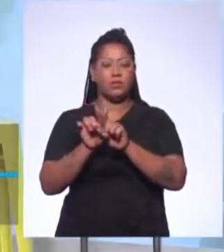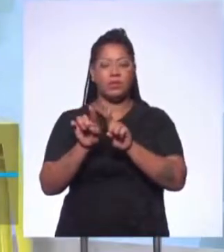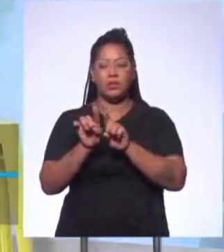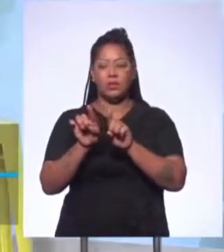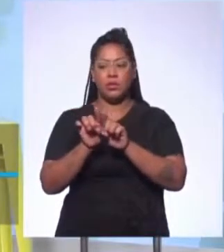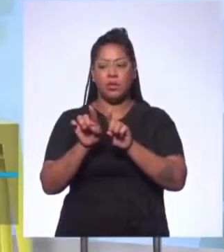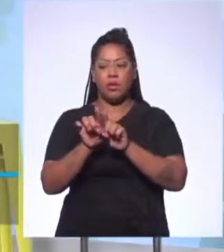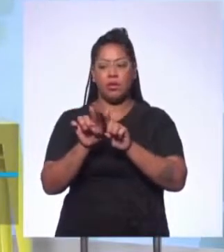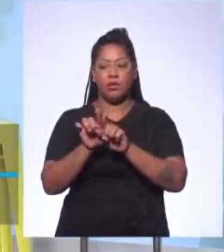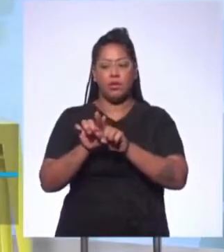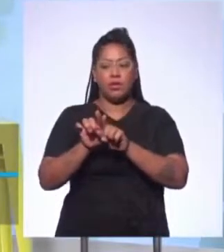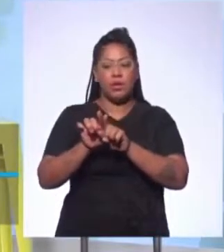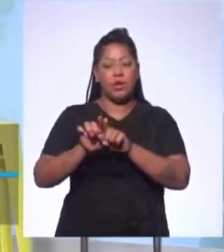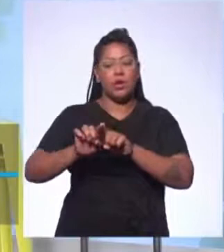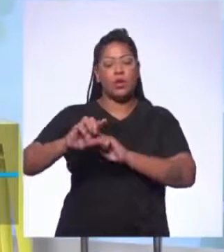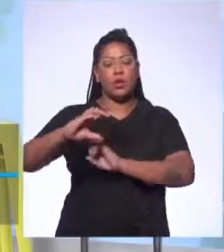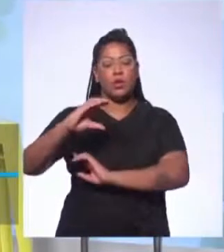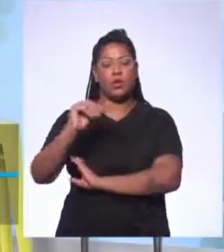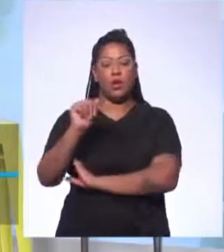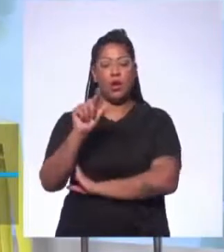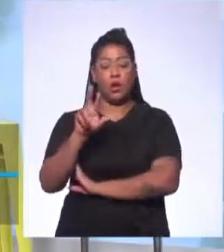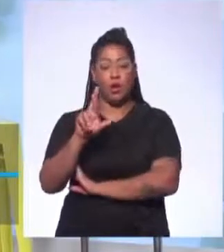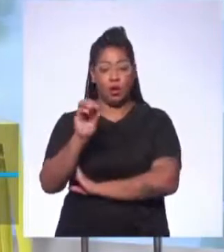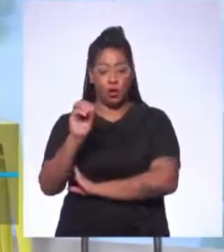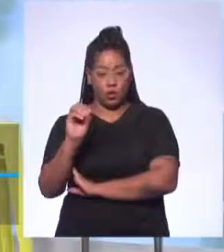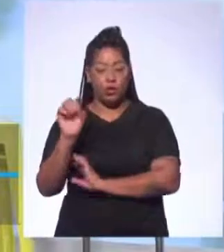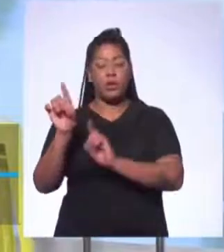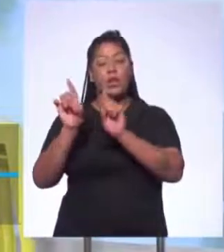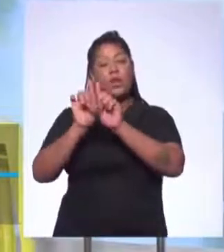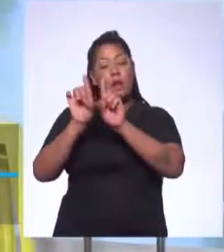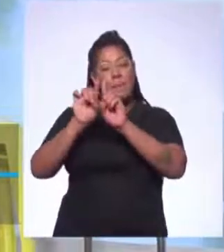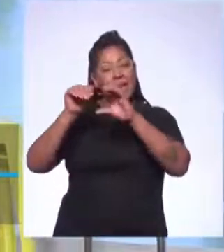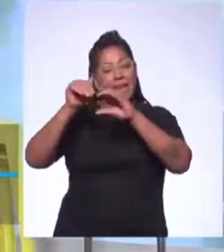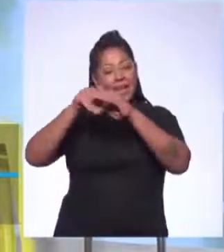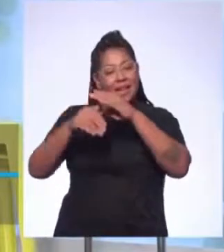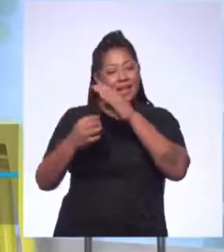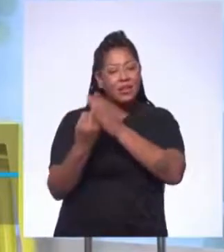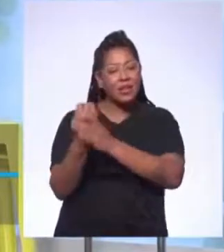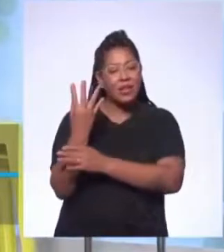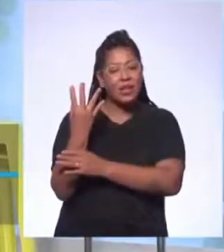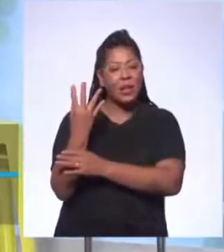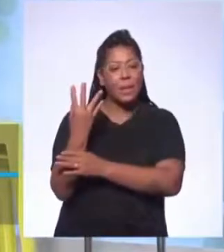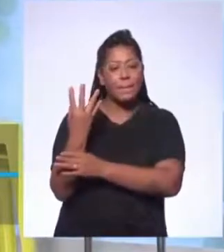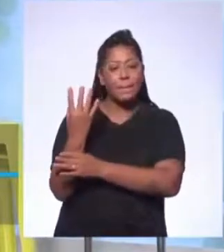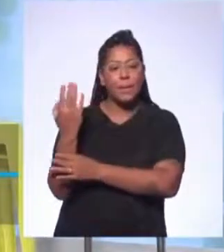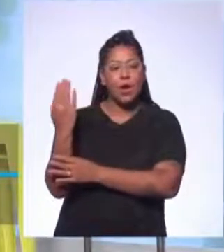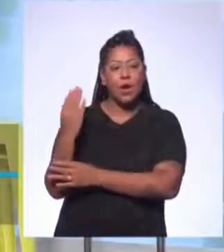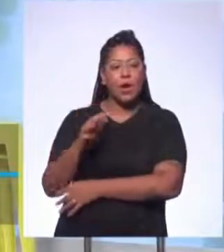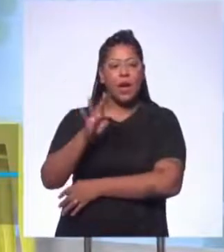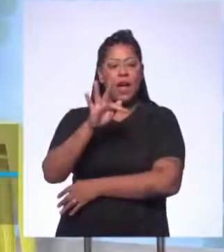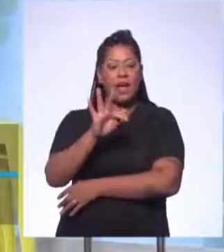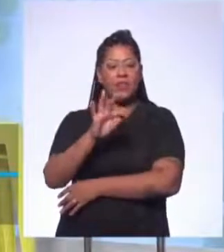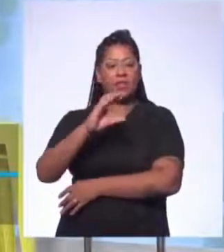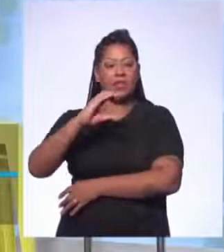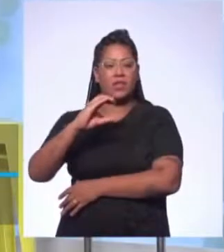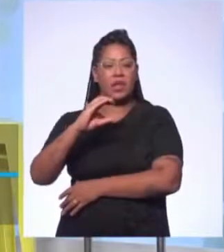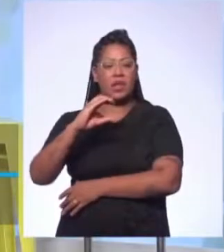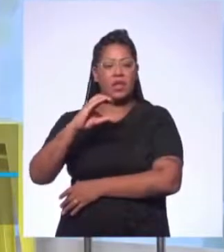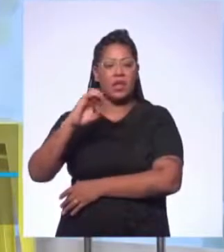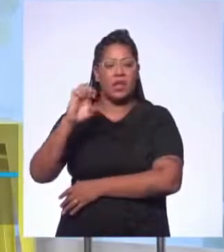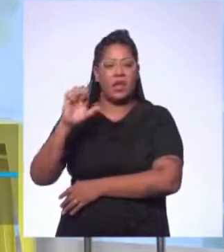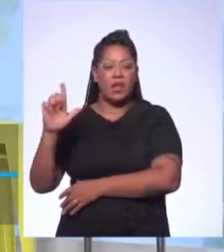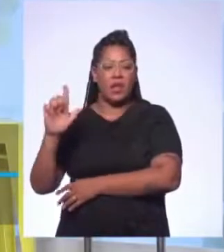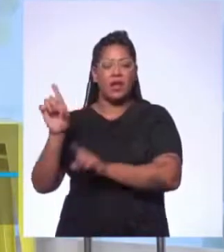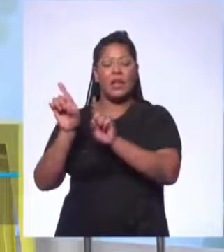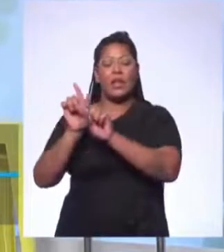enquanto o CFC12, ele é formado por 2 átomos de flúor, 1 átomo de carbono e 2 de